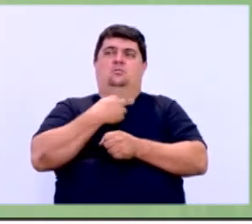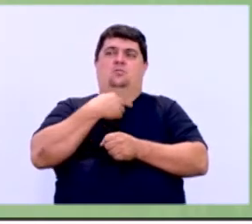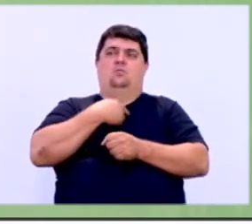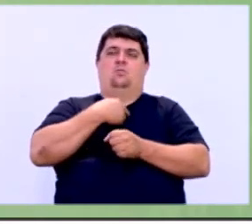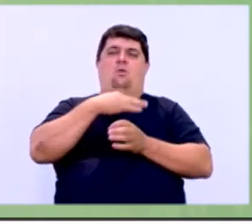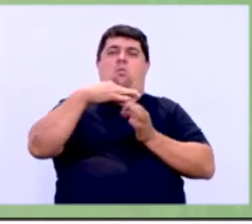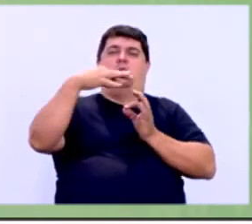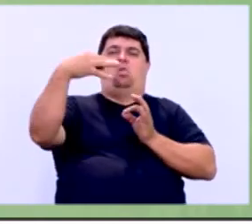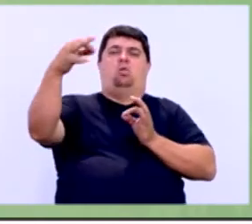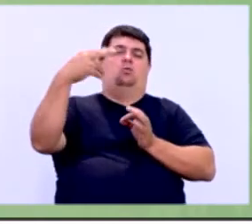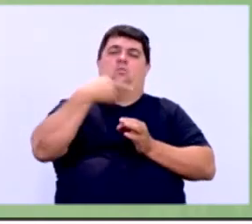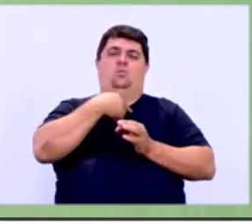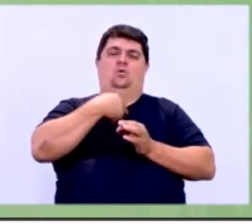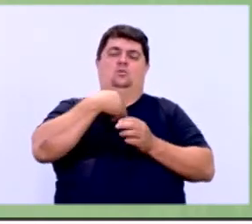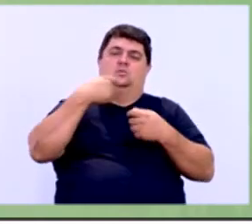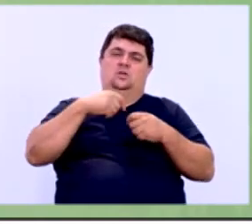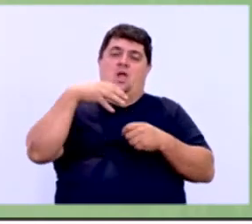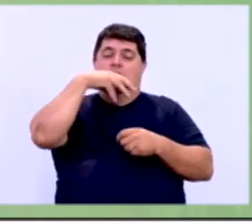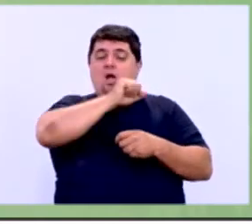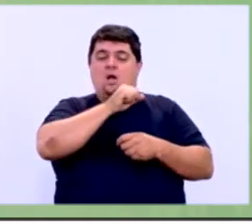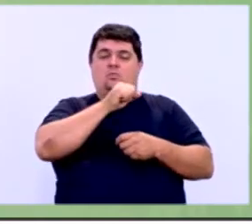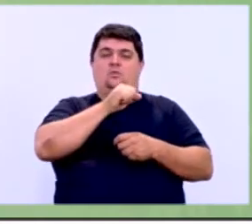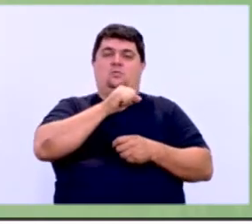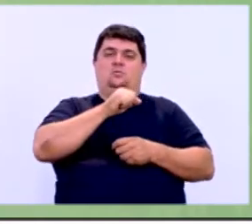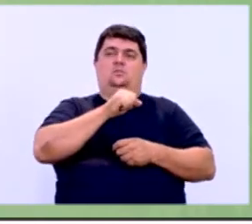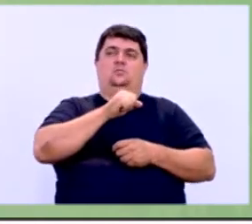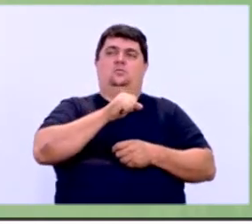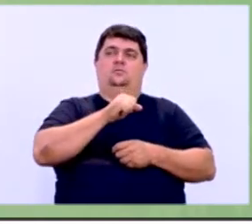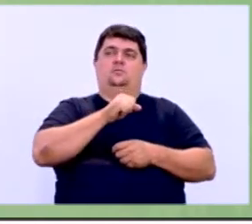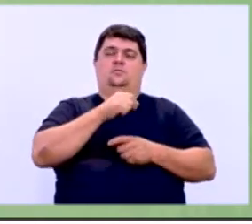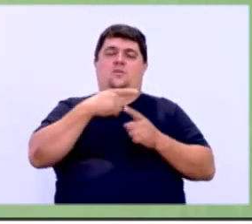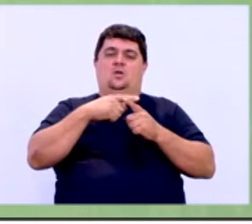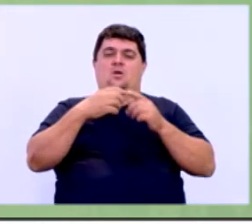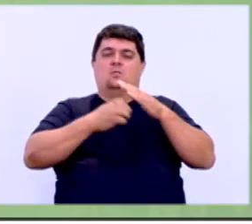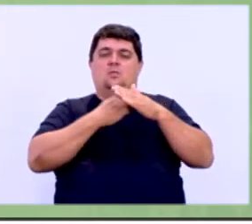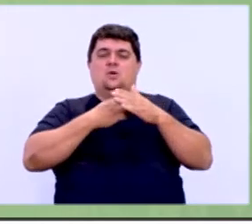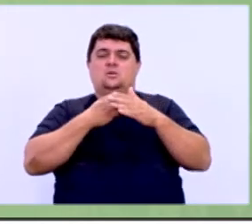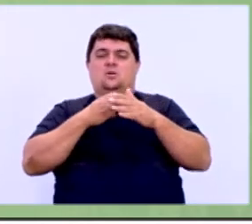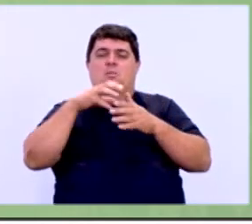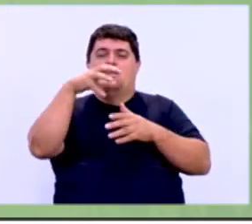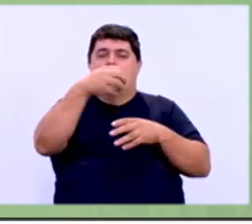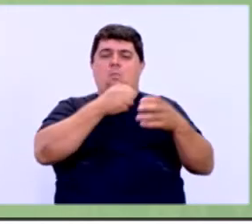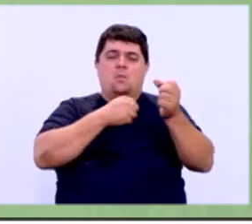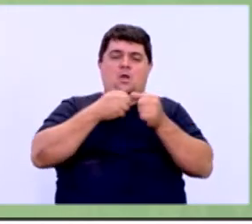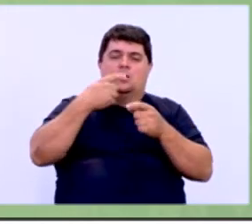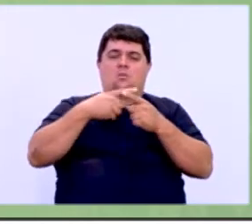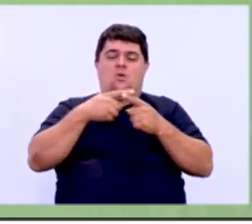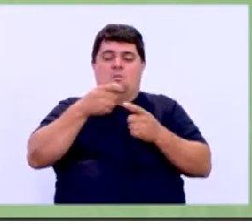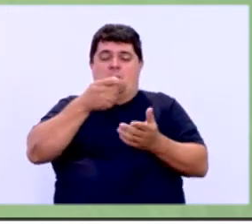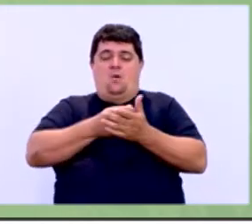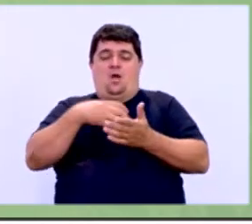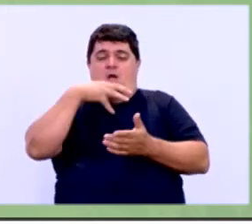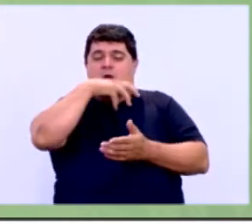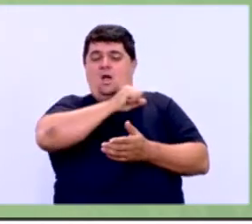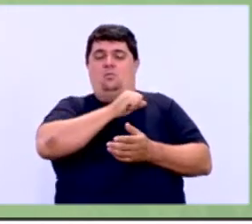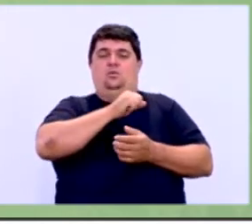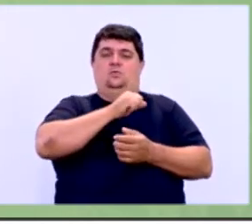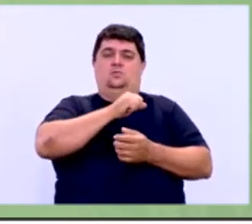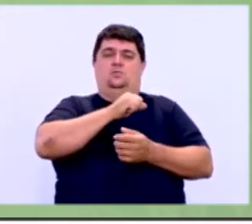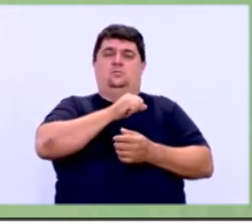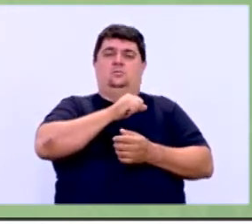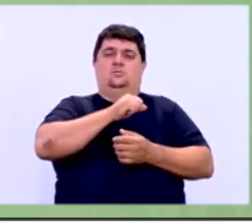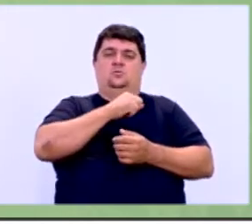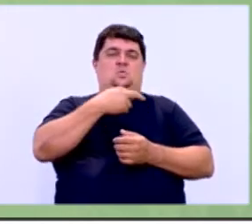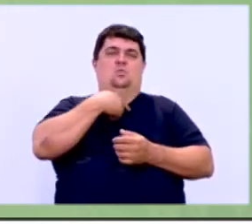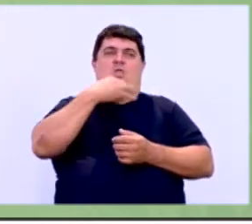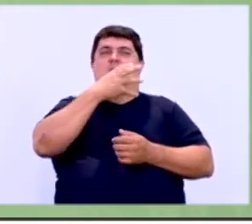são financiamentos que a organização busca, né, com o objetivo de pagar, né, esse financiamento num espaço curto